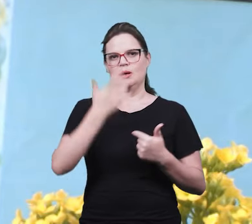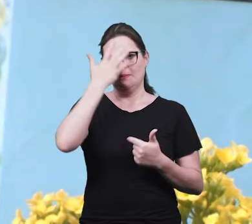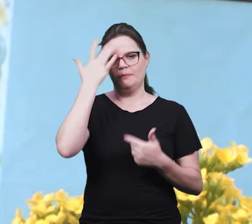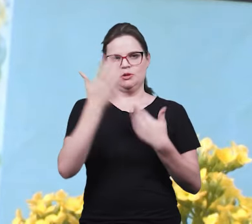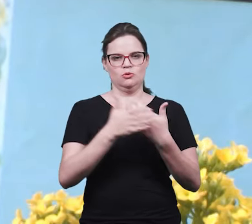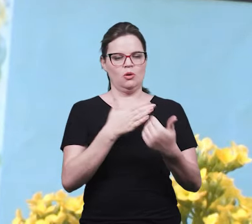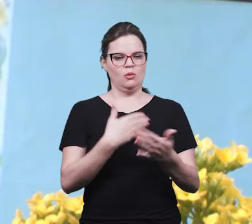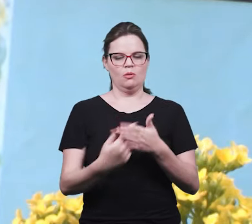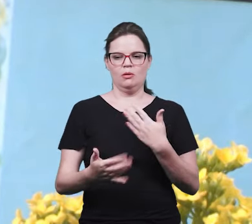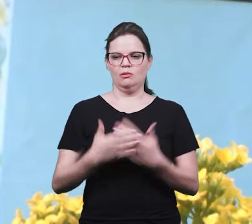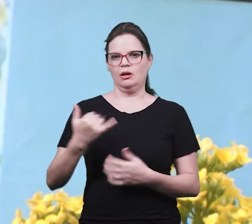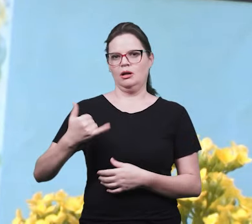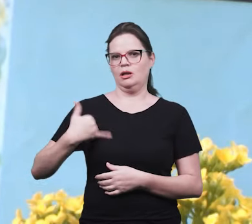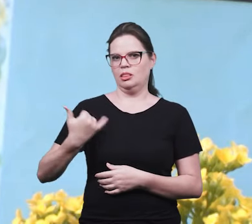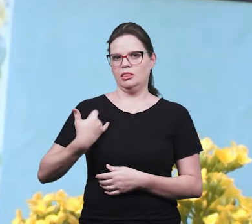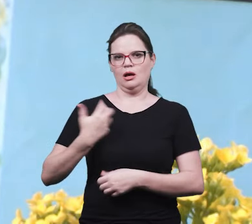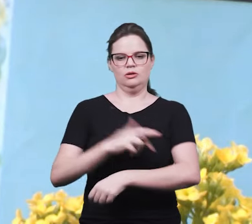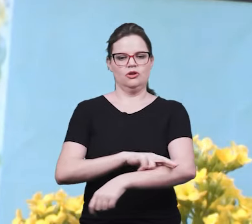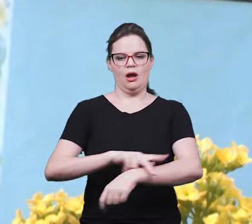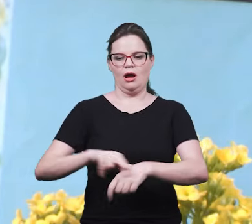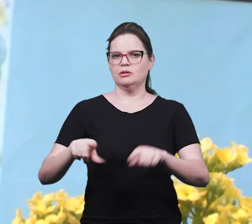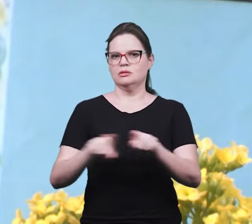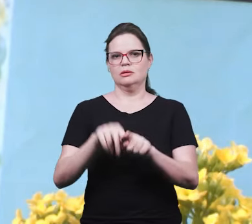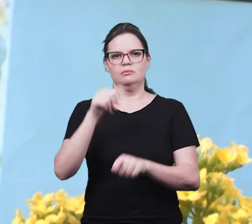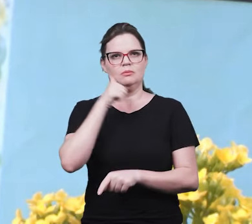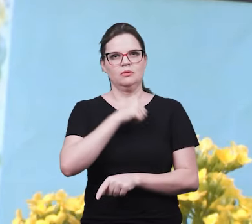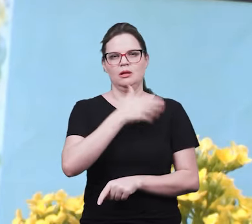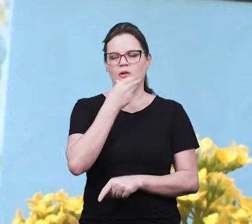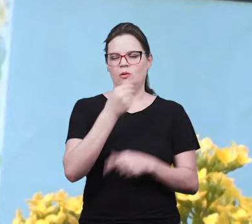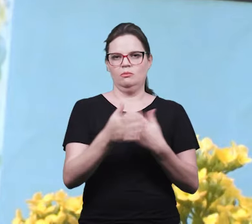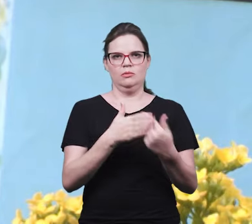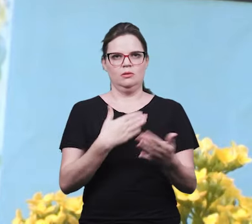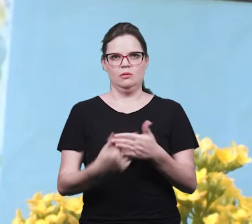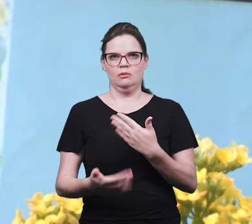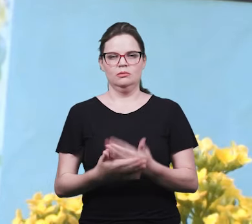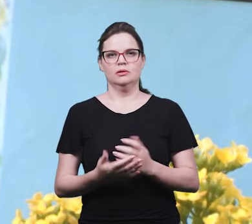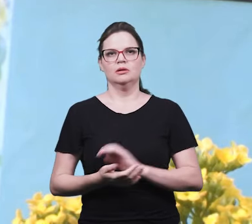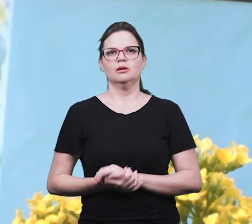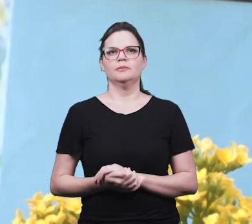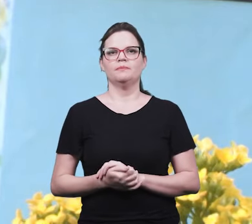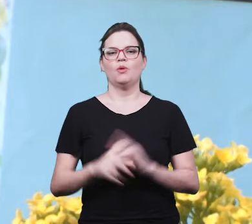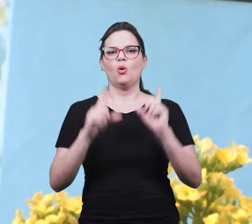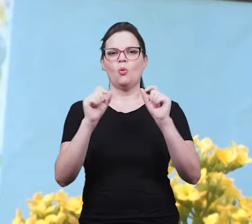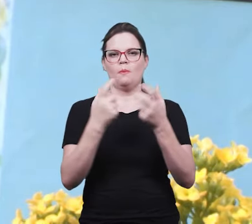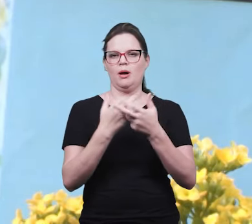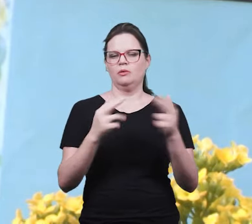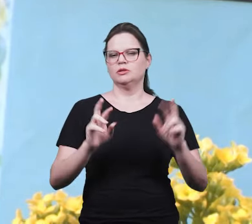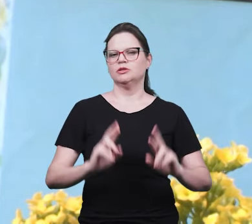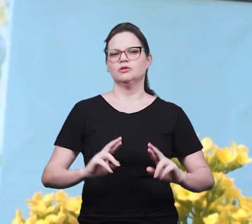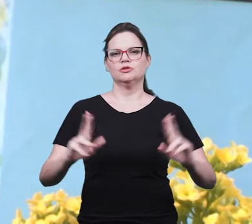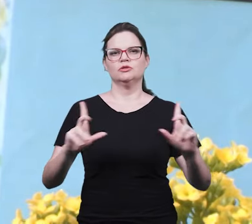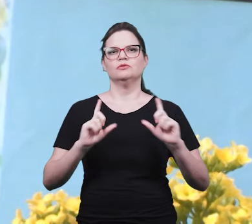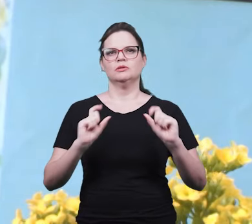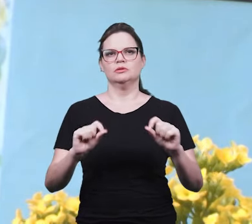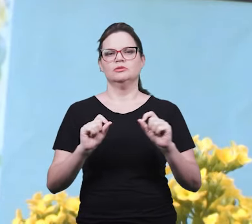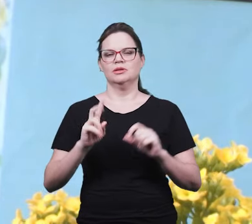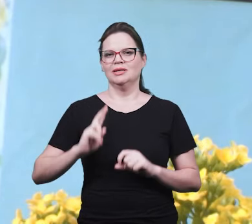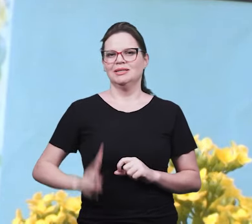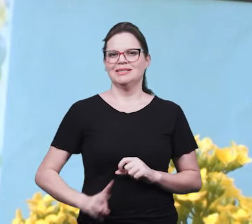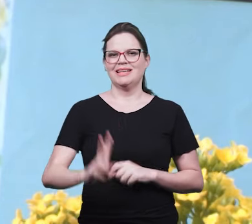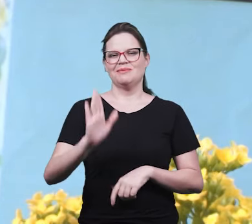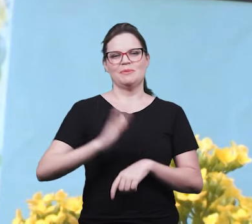de qualquer idade, raça e sexo. Um adentro é que ele é mais incidente